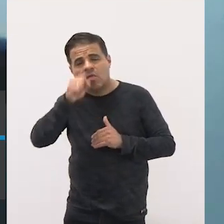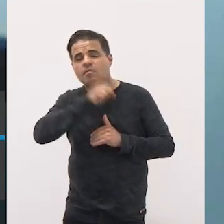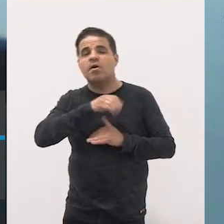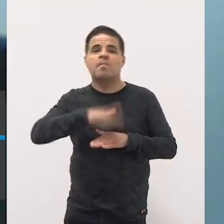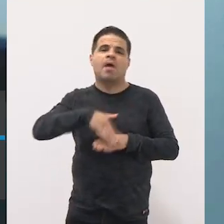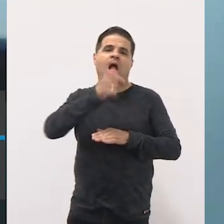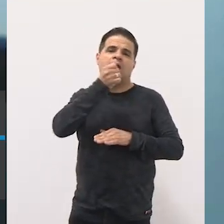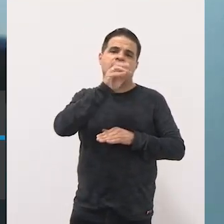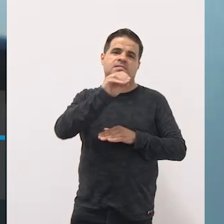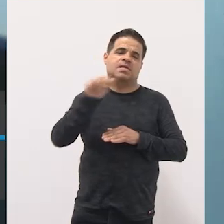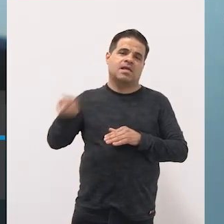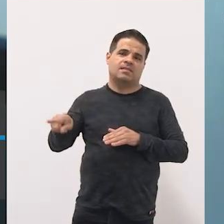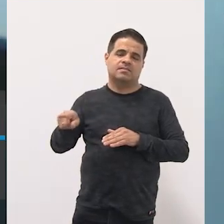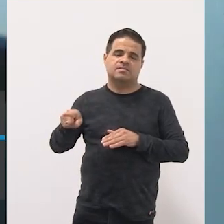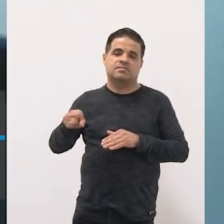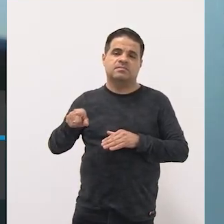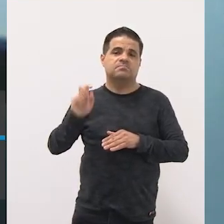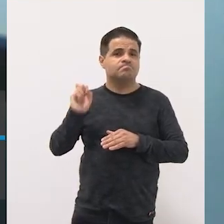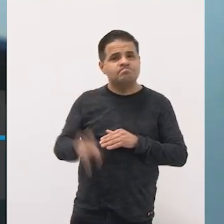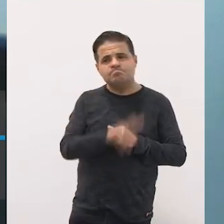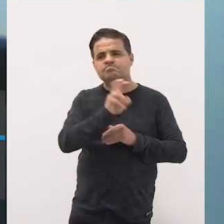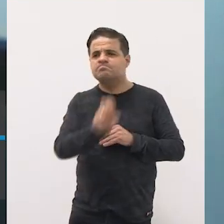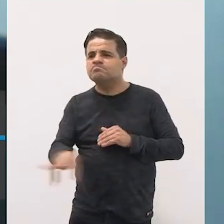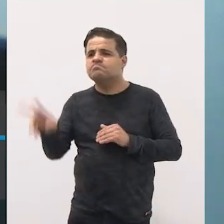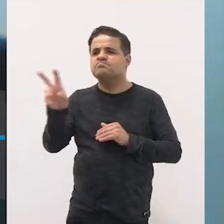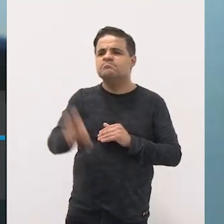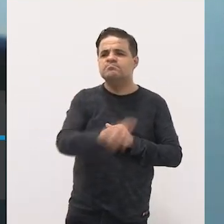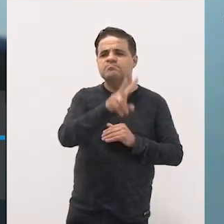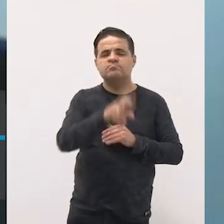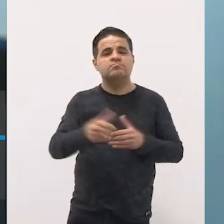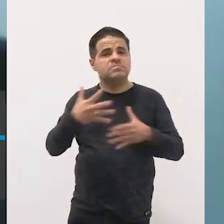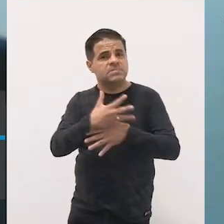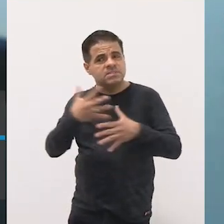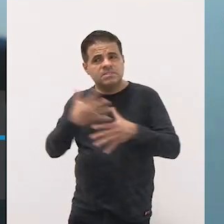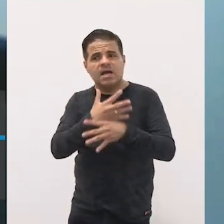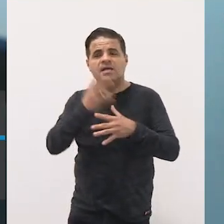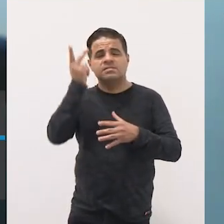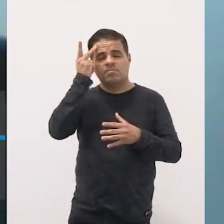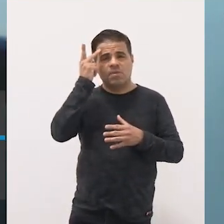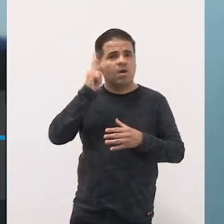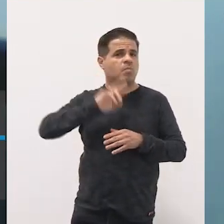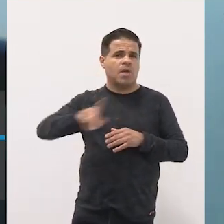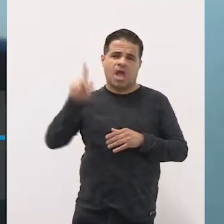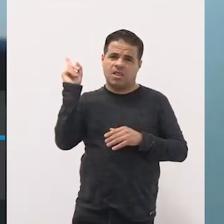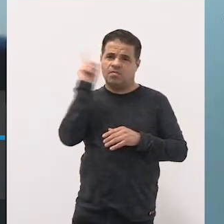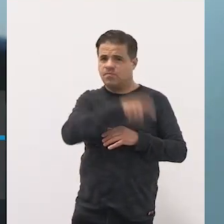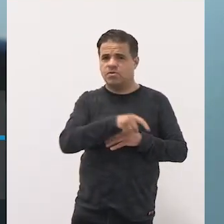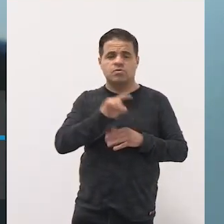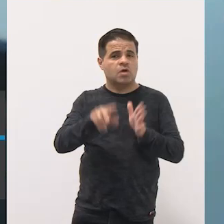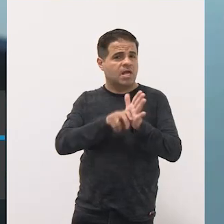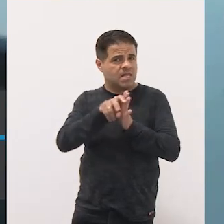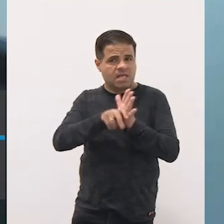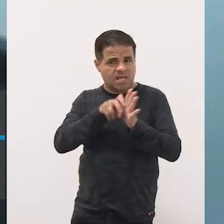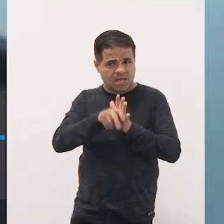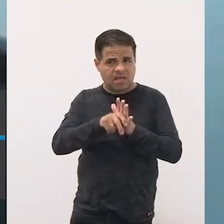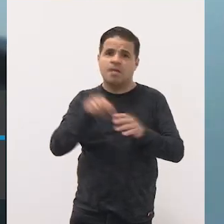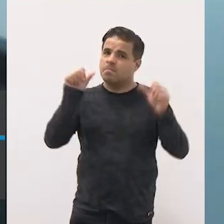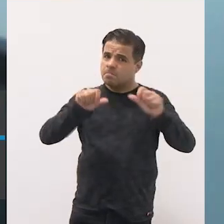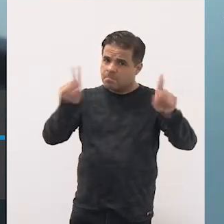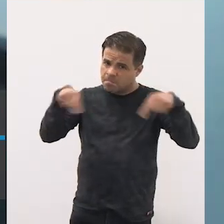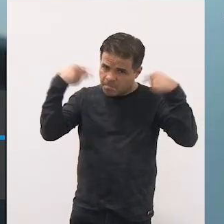de 60 anos. Então, caminhar na cidade de São Paulo não está difícil só para o cadeirante. Para o cadeirante é